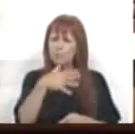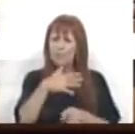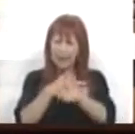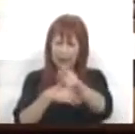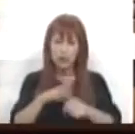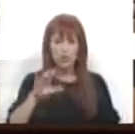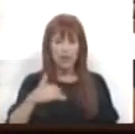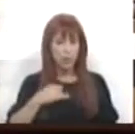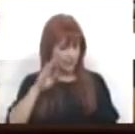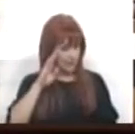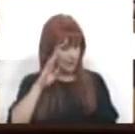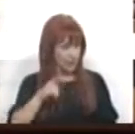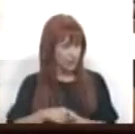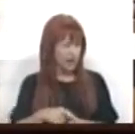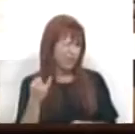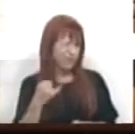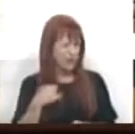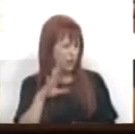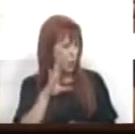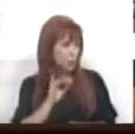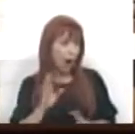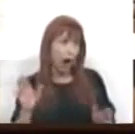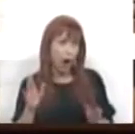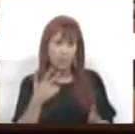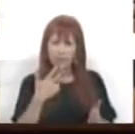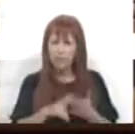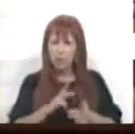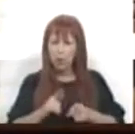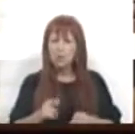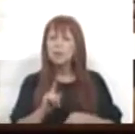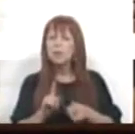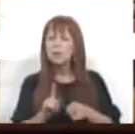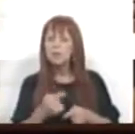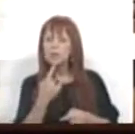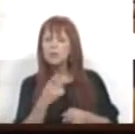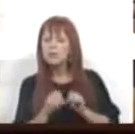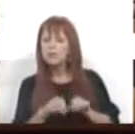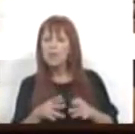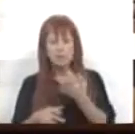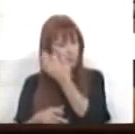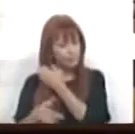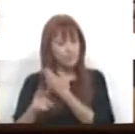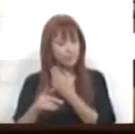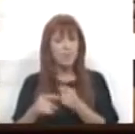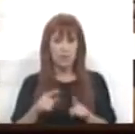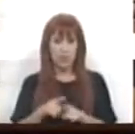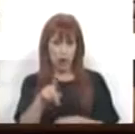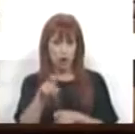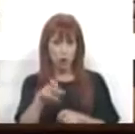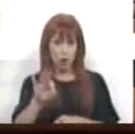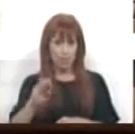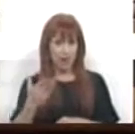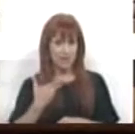explicar. O CDS sabe, finge é não saber verdadeiramente o que é que está a acontecer. É que na escolha